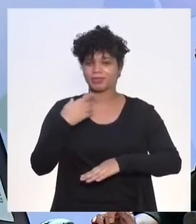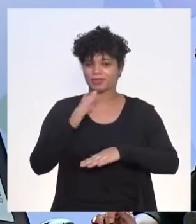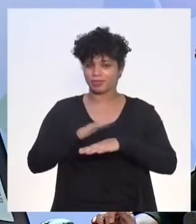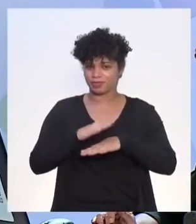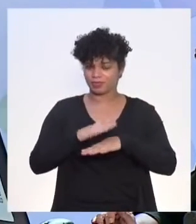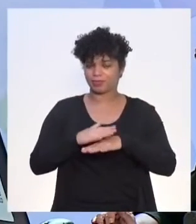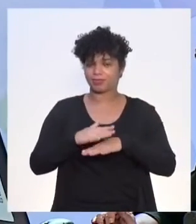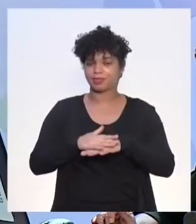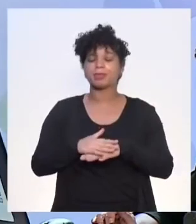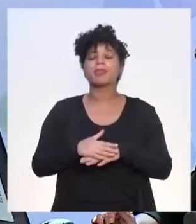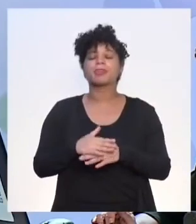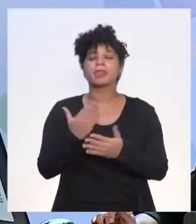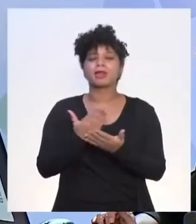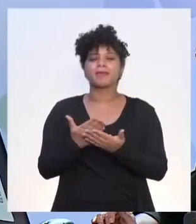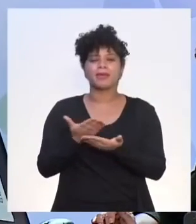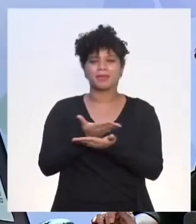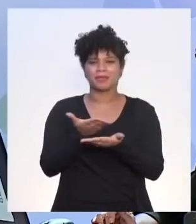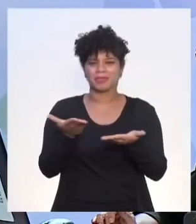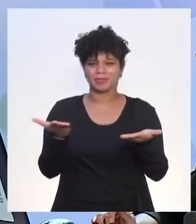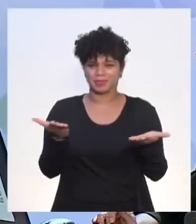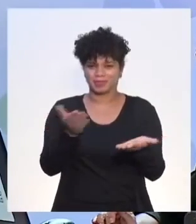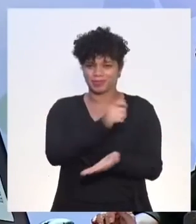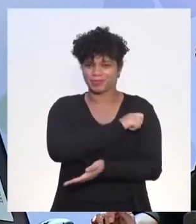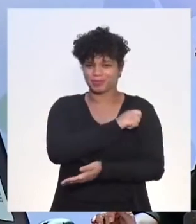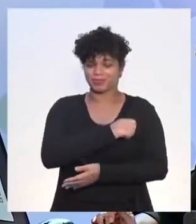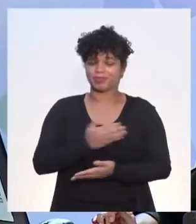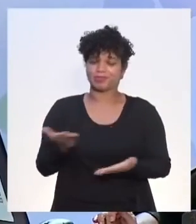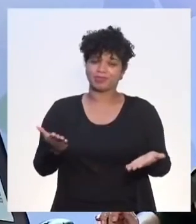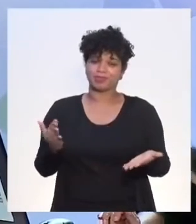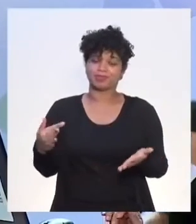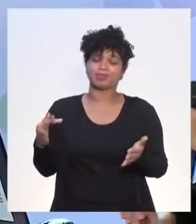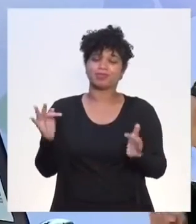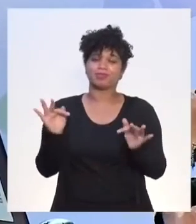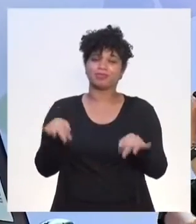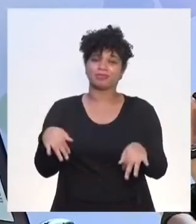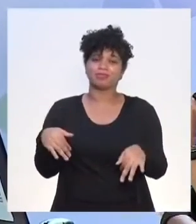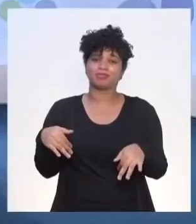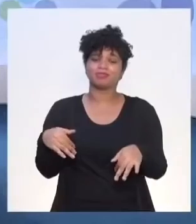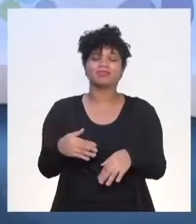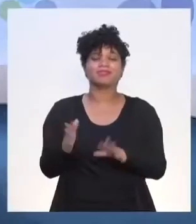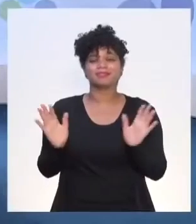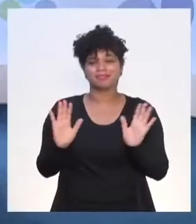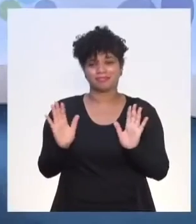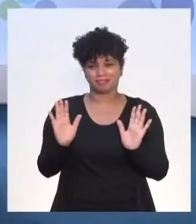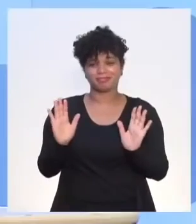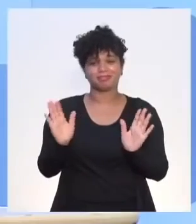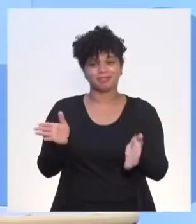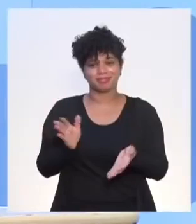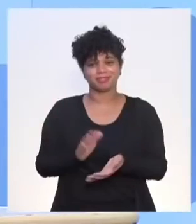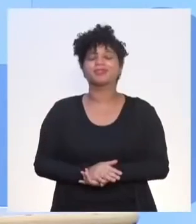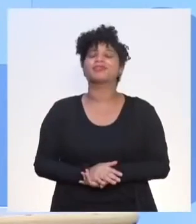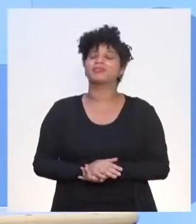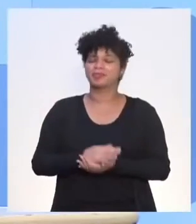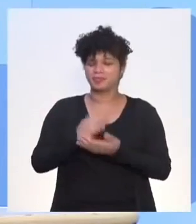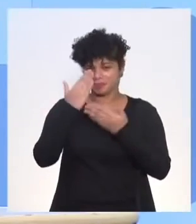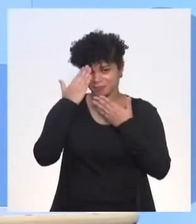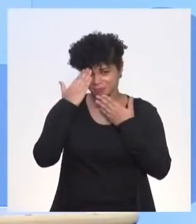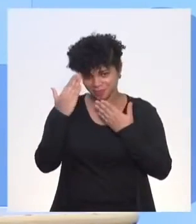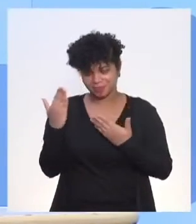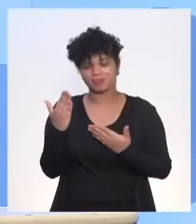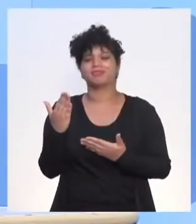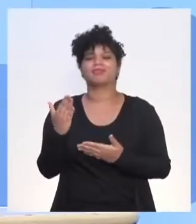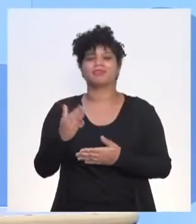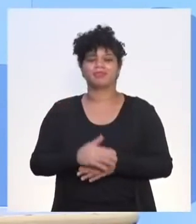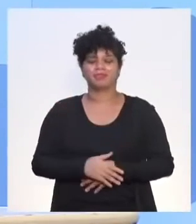essa aula para você. Final da aula, professora Luísa, e vamos nos despedir? Vamos sim, agradeço aos professores e